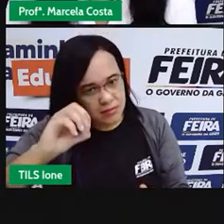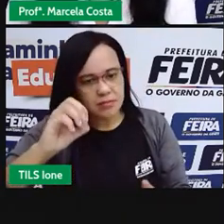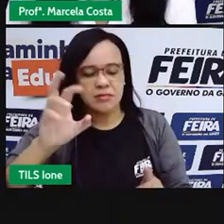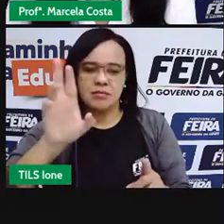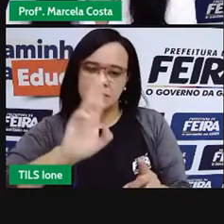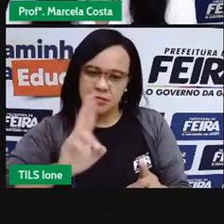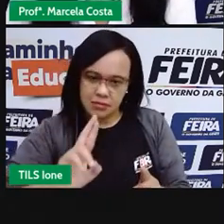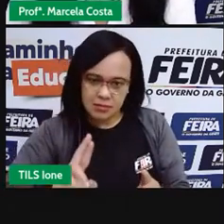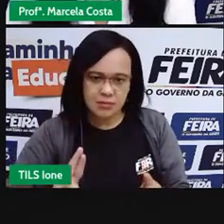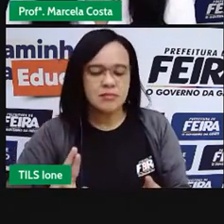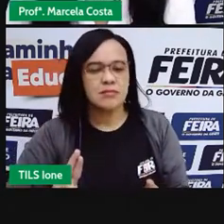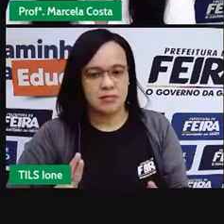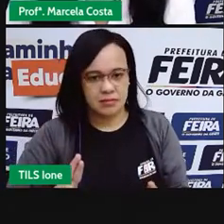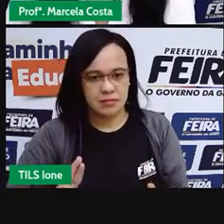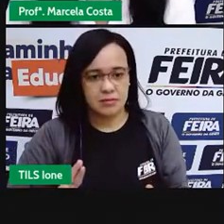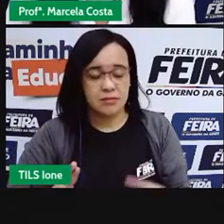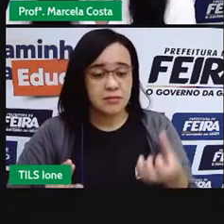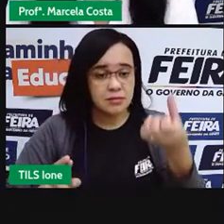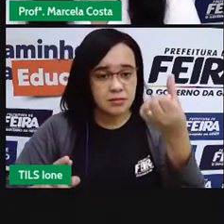R$10.